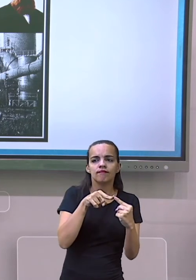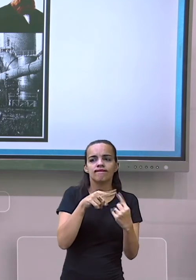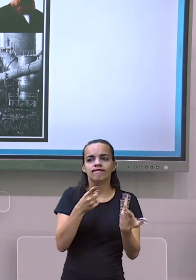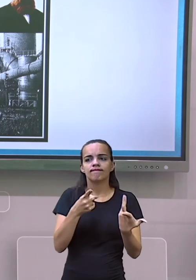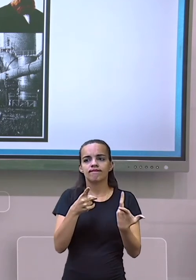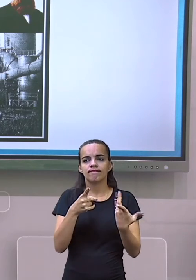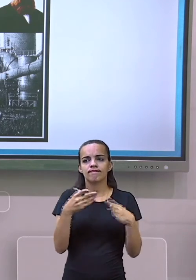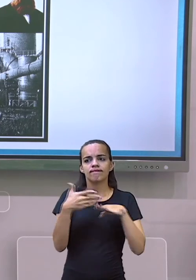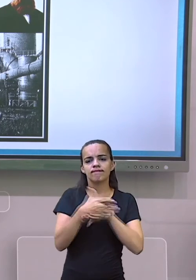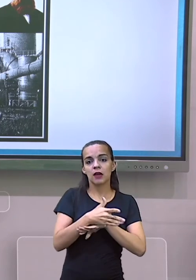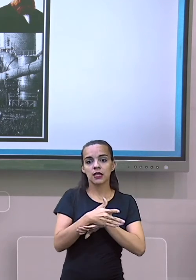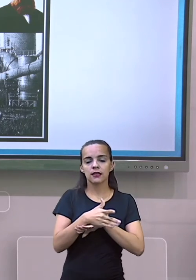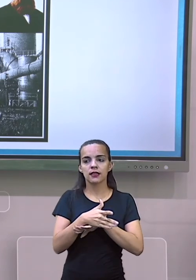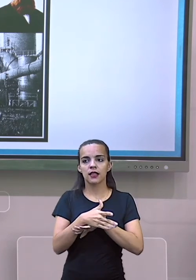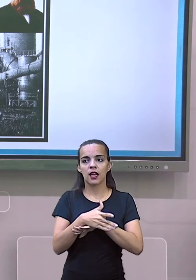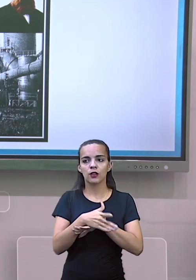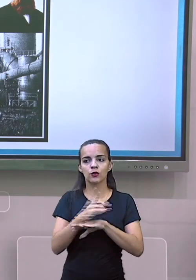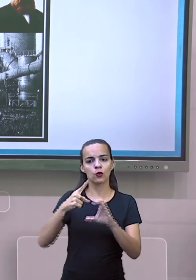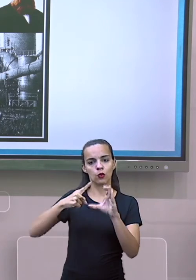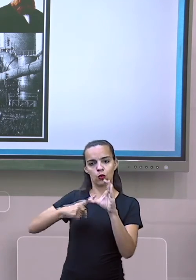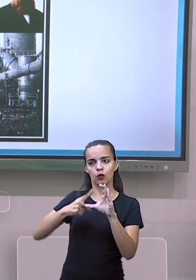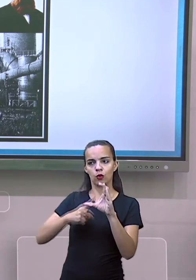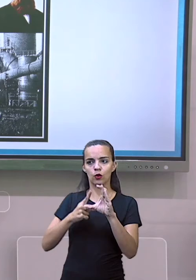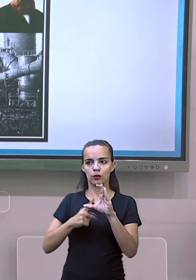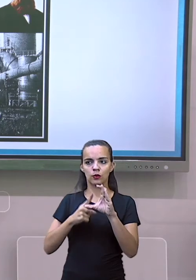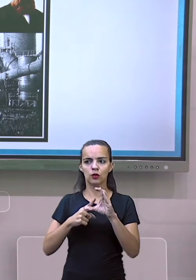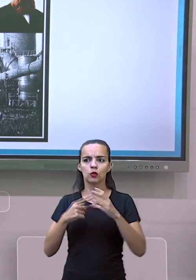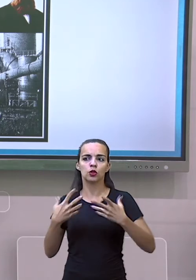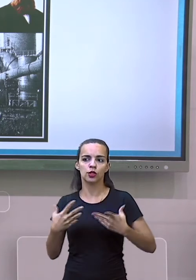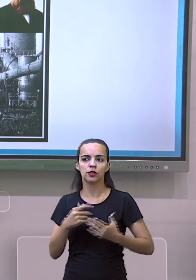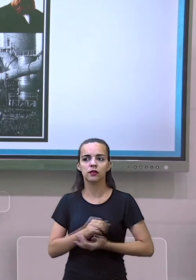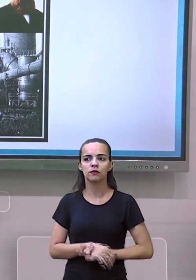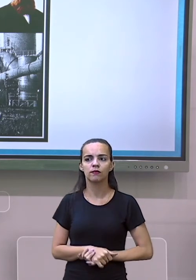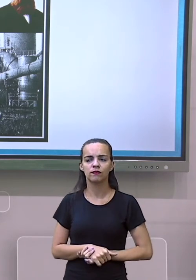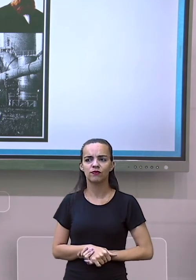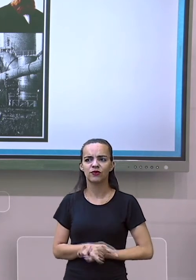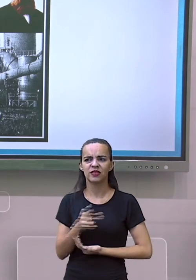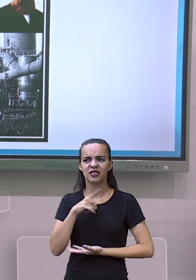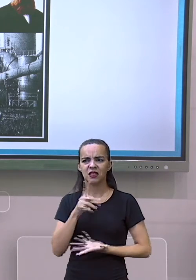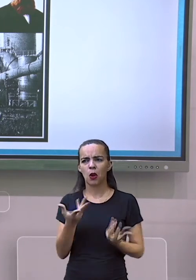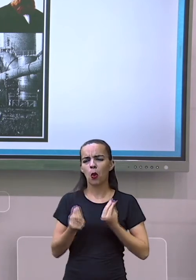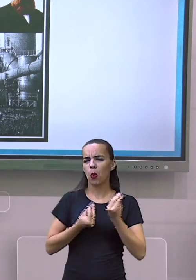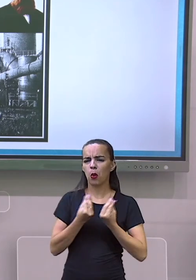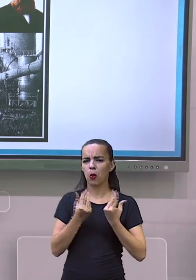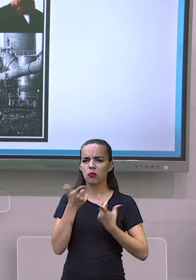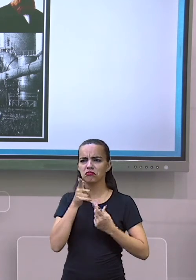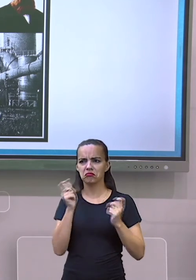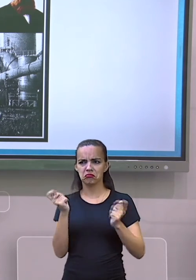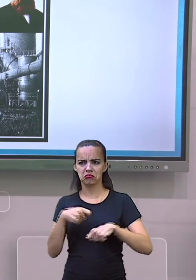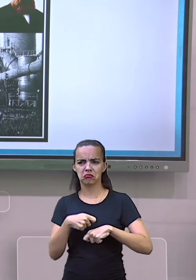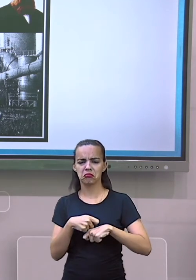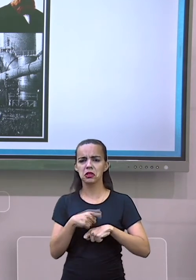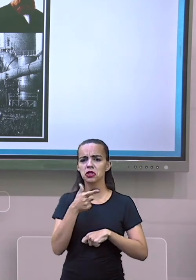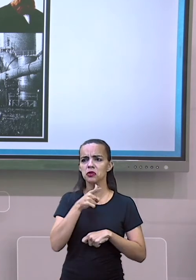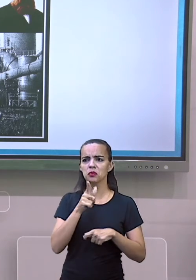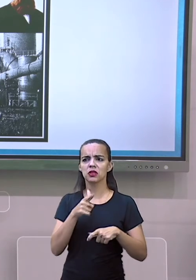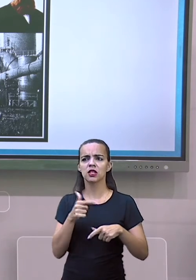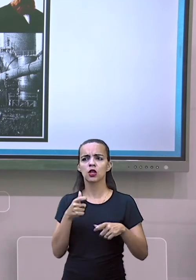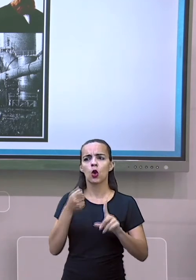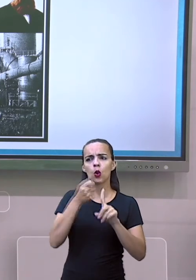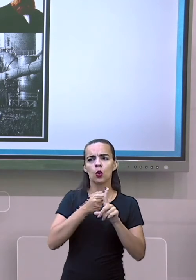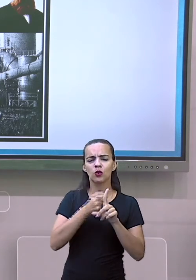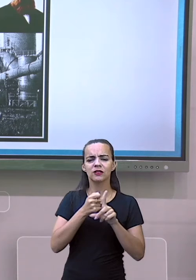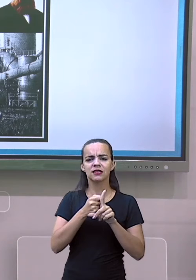para entrar no comunismo, de tudo ser de todos, de ninguém mandar em ninguém, de não existir